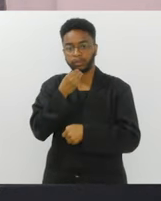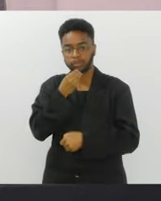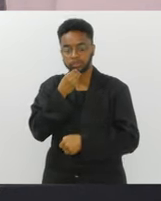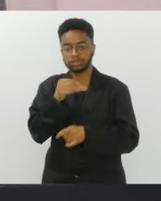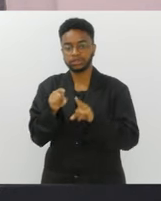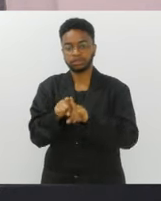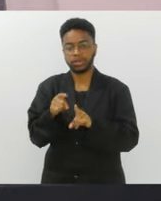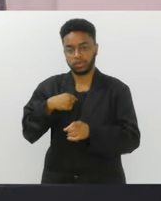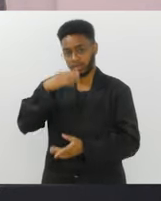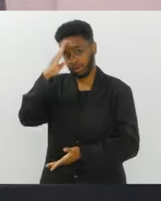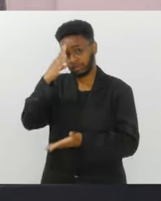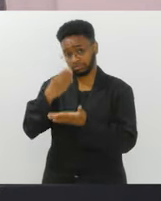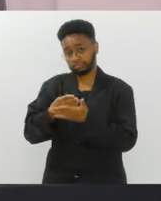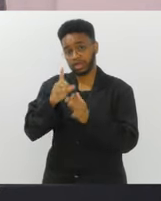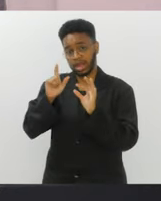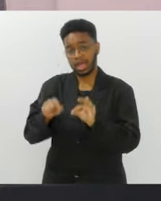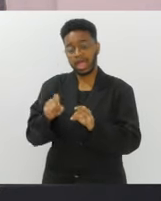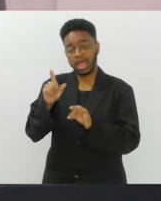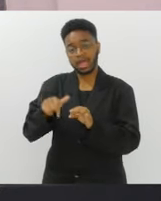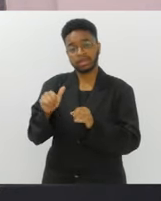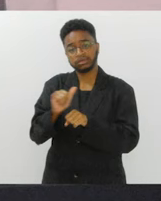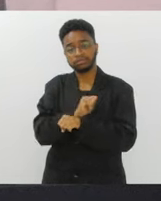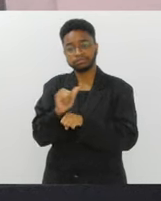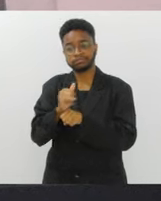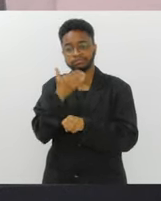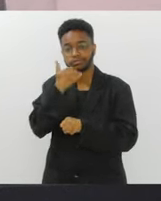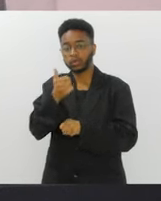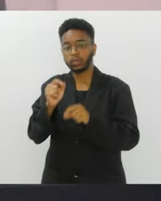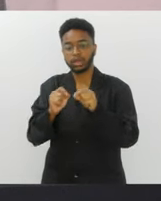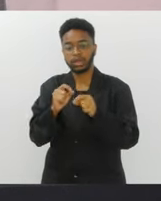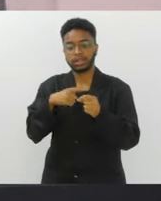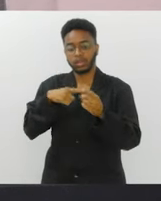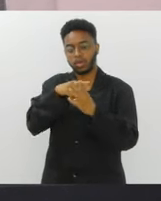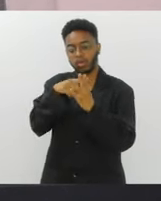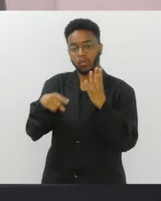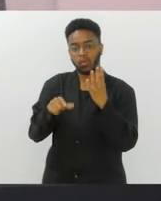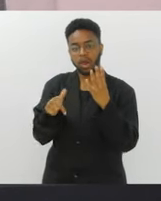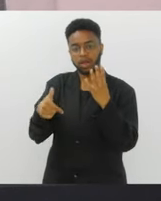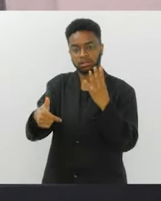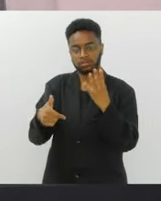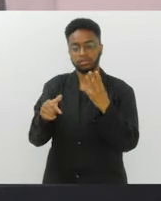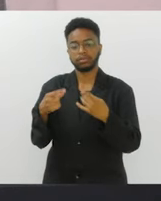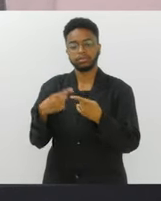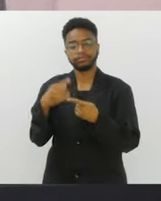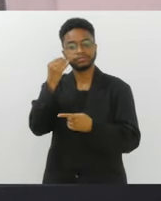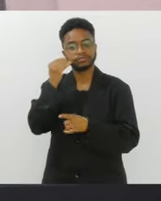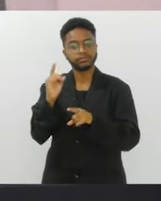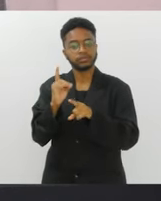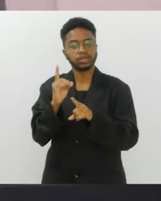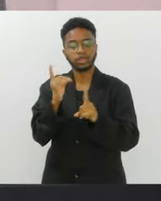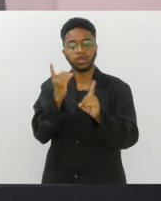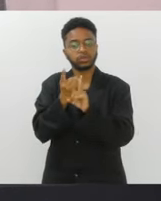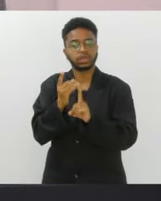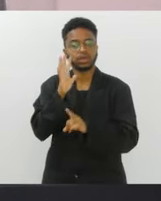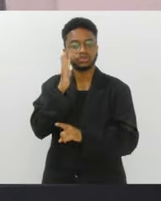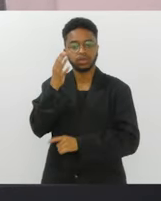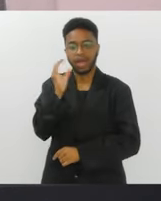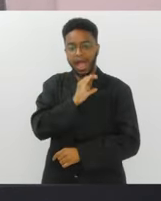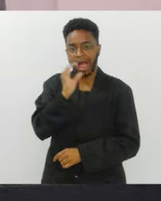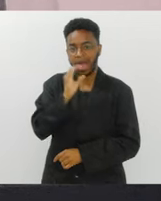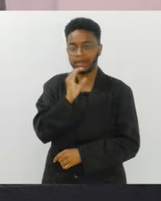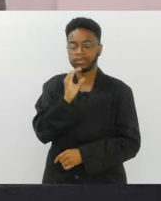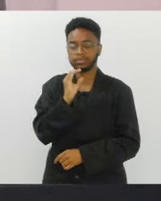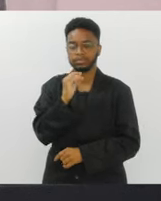que é muito prudente, que ela seja feita a quatro mãos, para que a gente possa encontrar a saída mais rápida, que